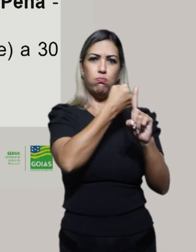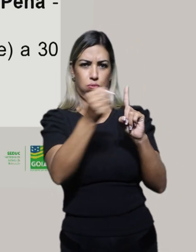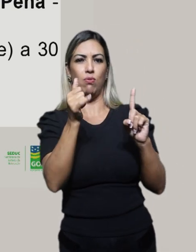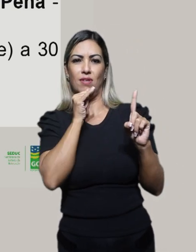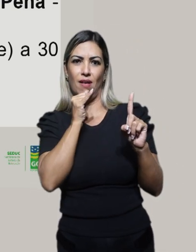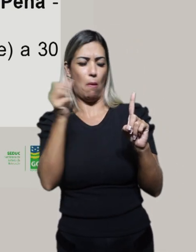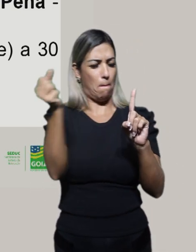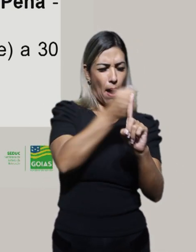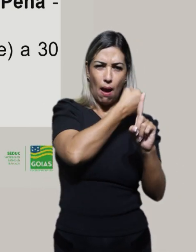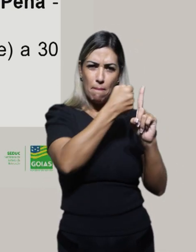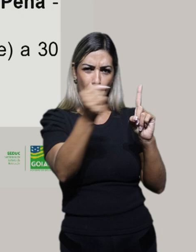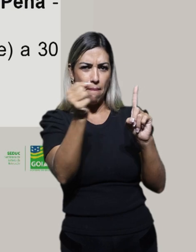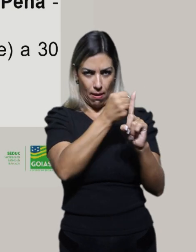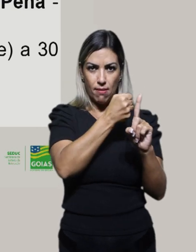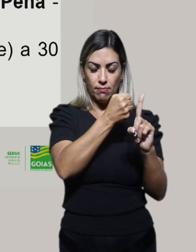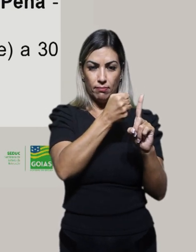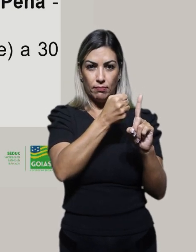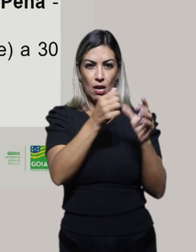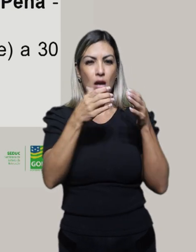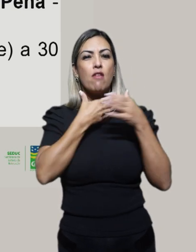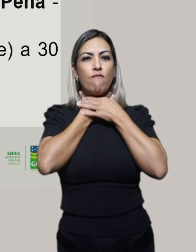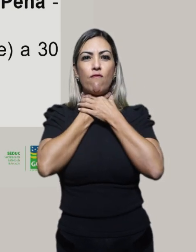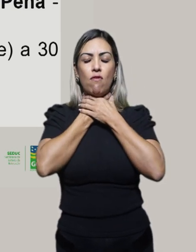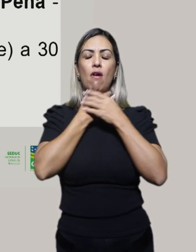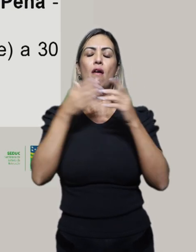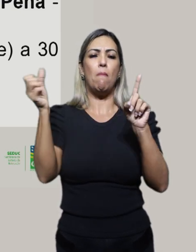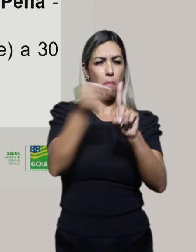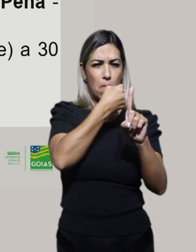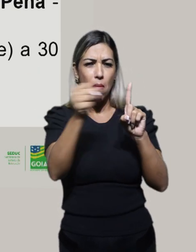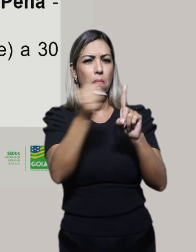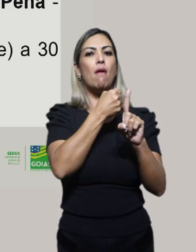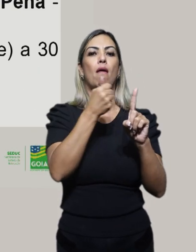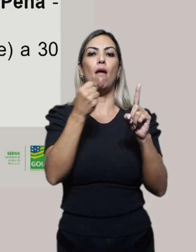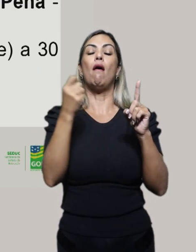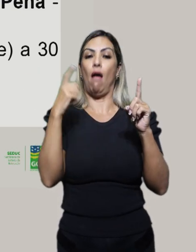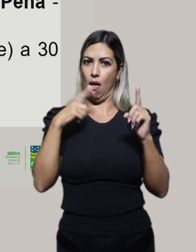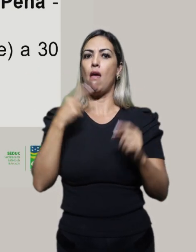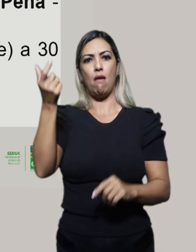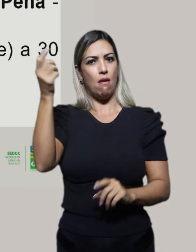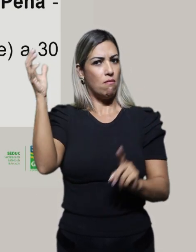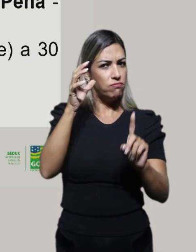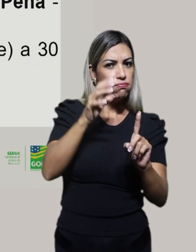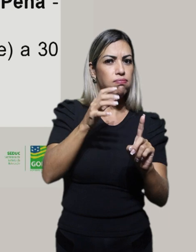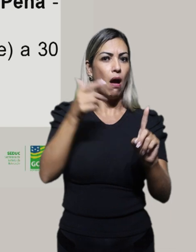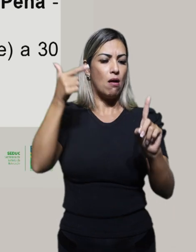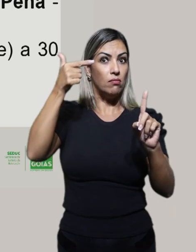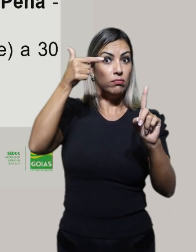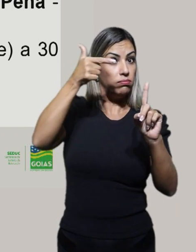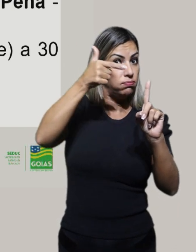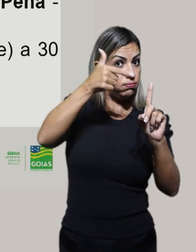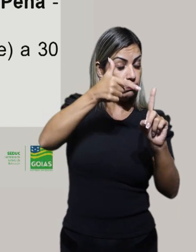exemplo, bater, enfim, enforcar, espancar, isso é violência física. Grave ameaça é uma